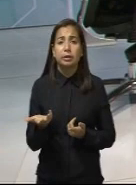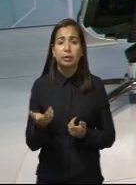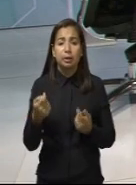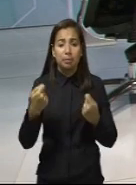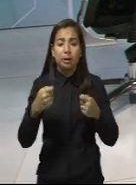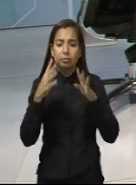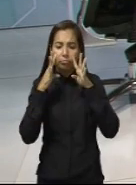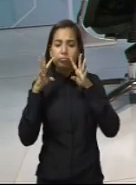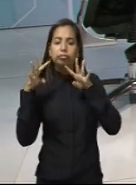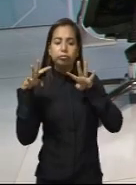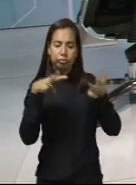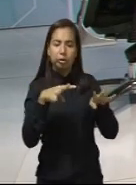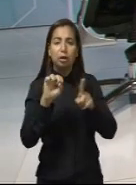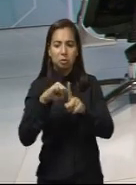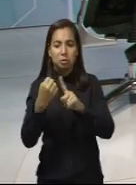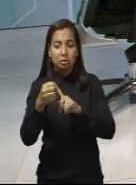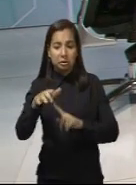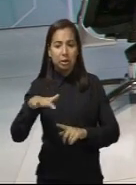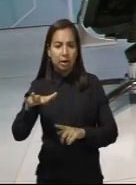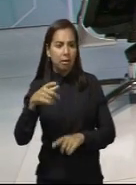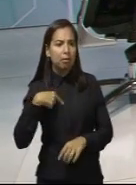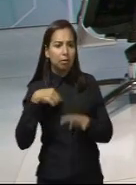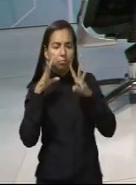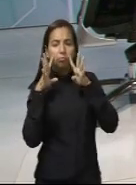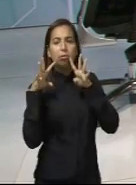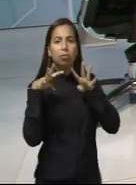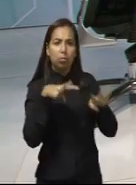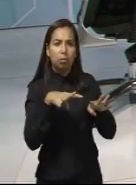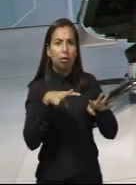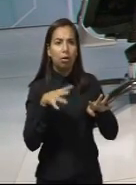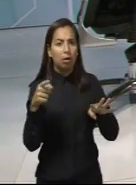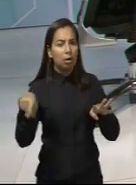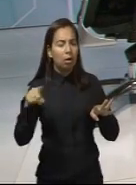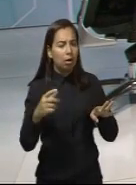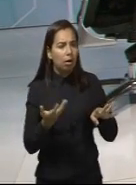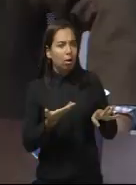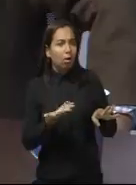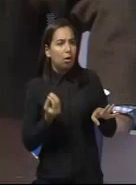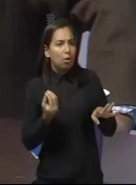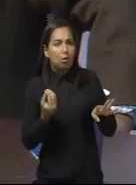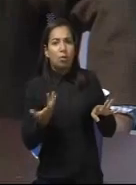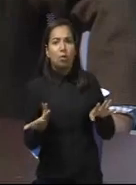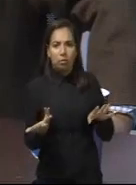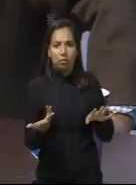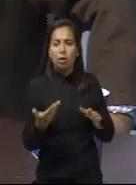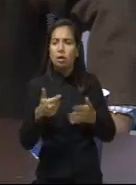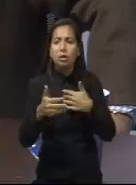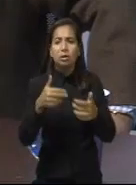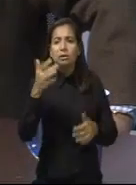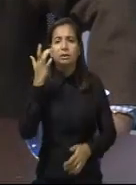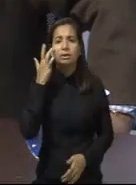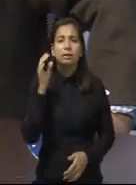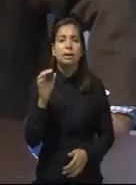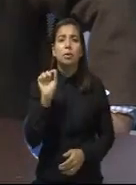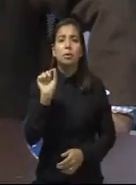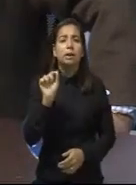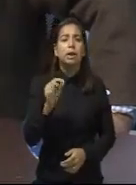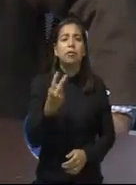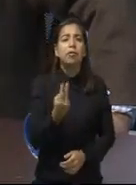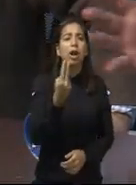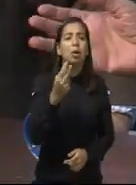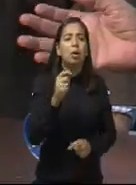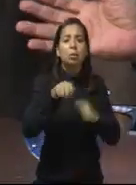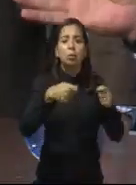chama a atenção da população como todo. Choca, né? Que choca a população, choca. Ninguém quer saber o valor, o tamanho, ninguém está discutindo